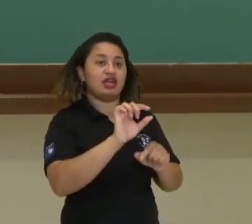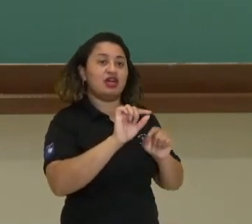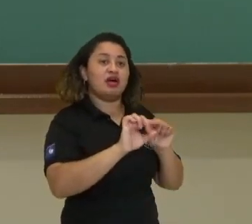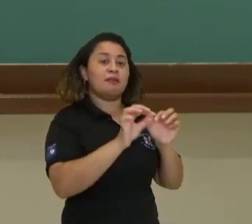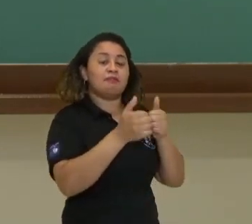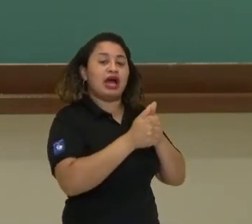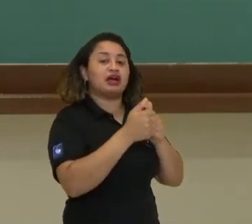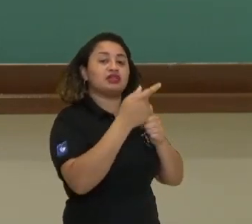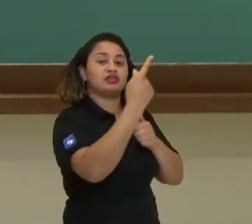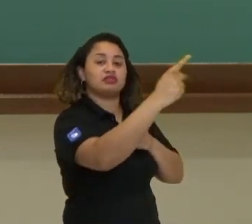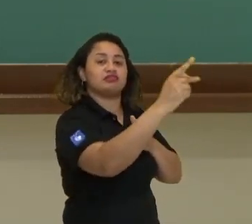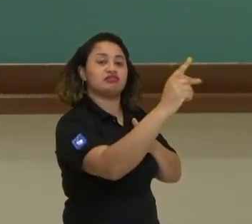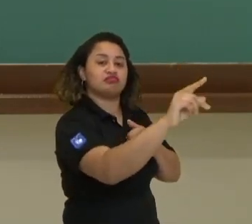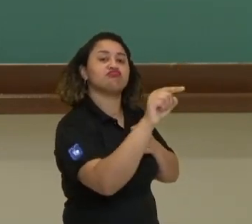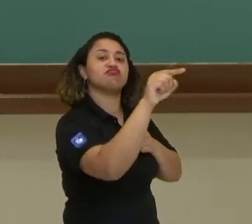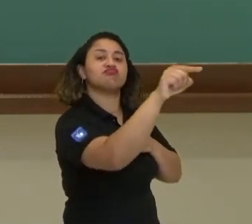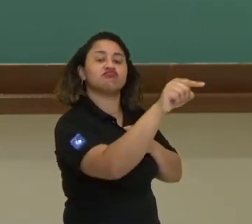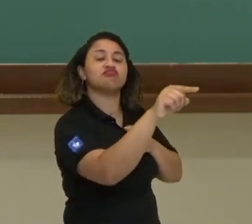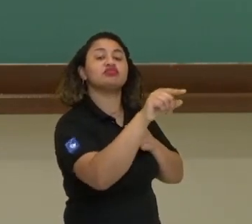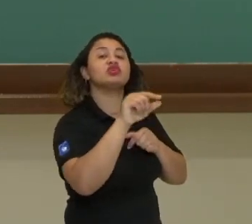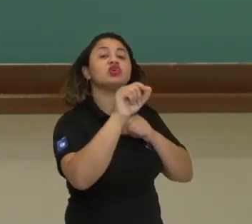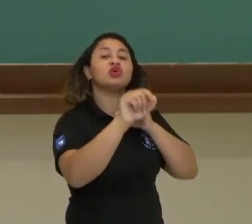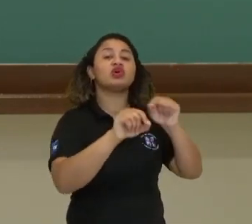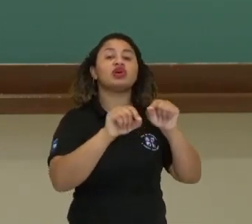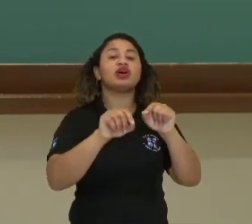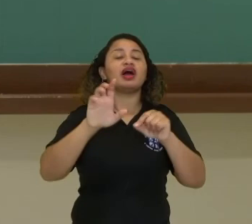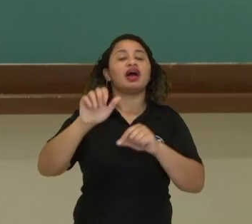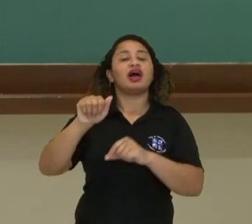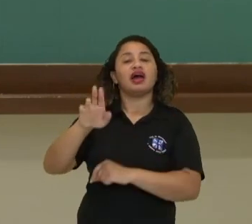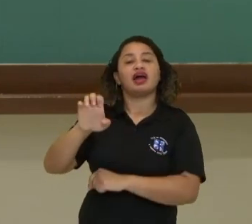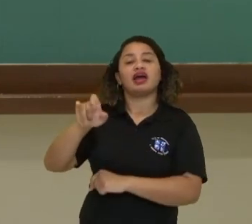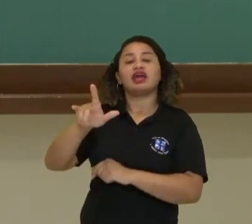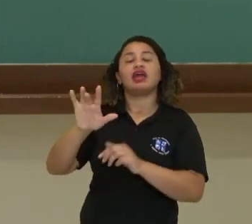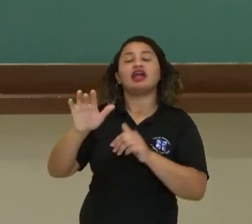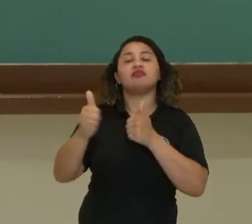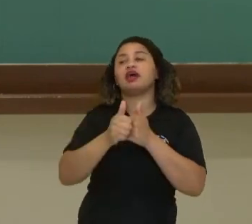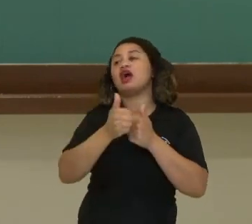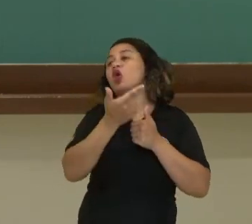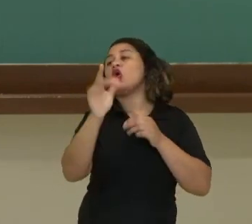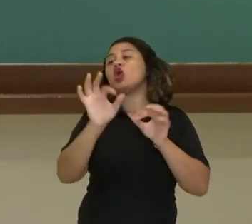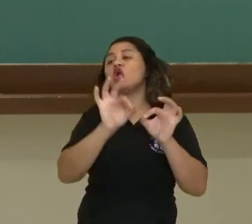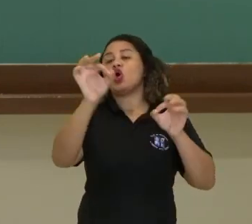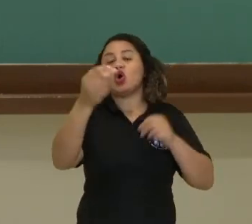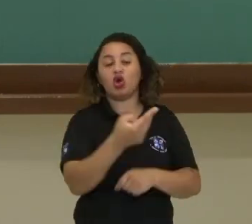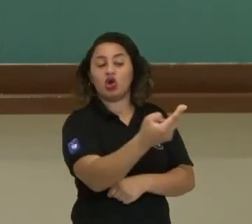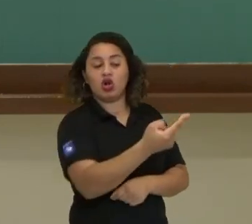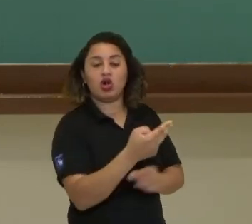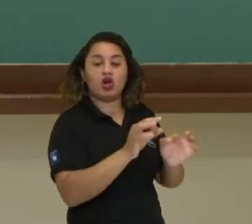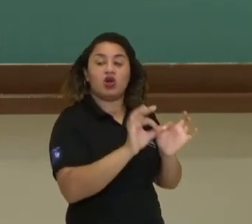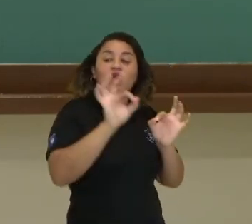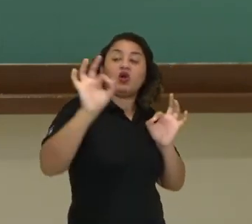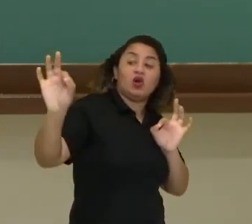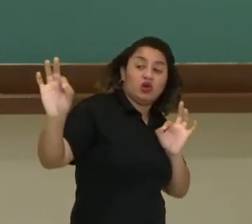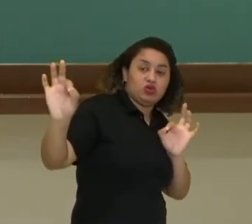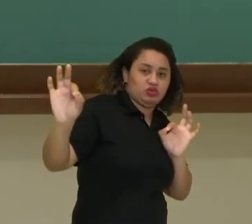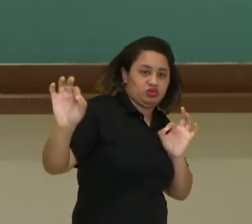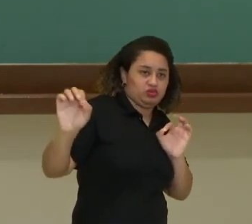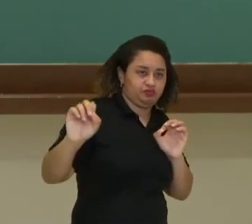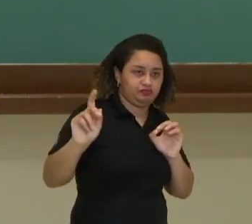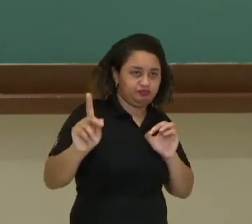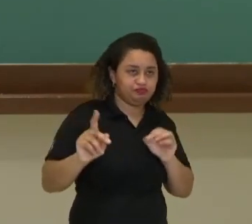perto de você com quem eu falo e o aquele tá perto do ele que é com quem eu